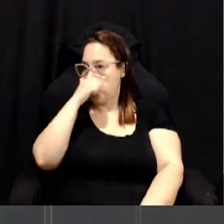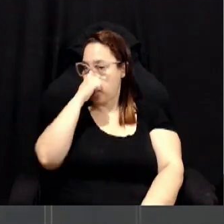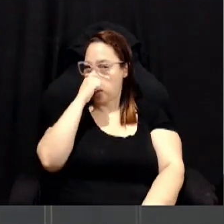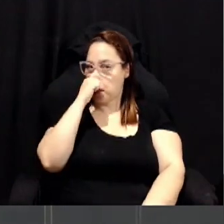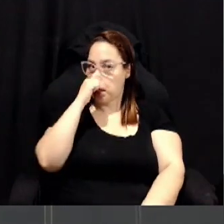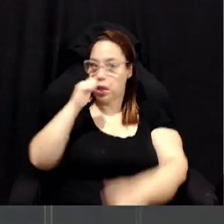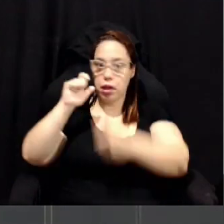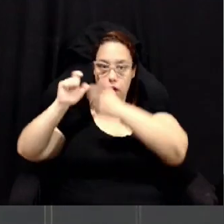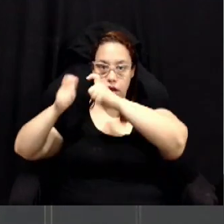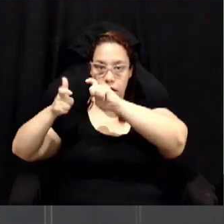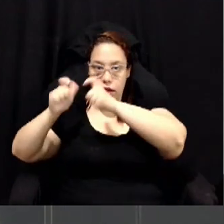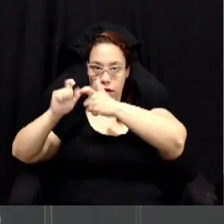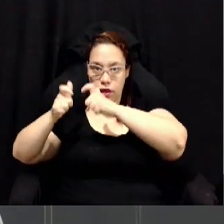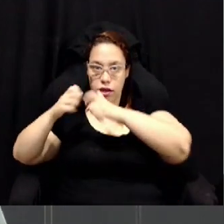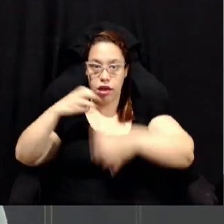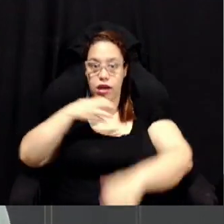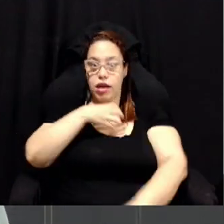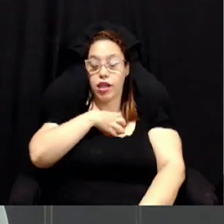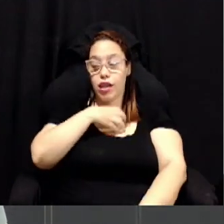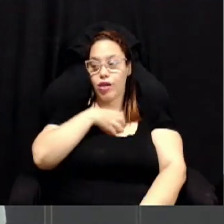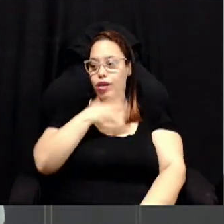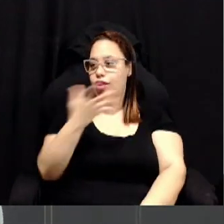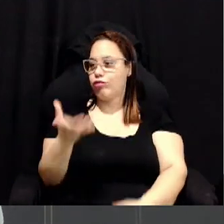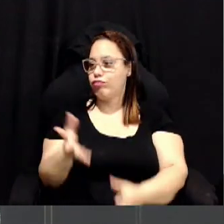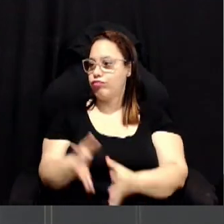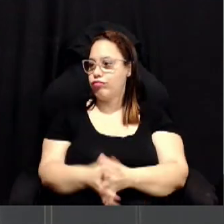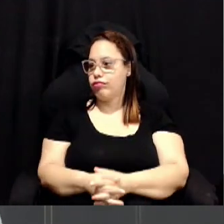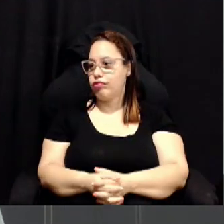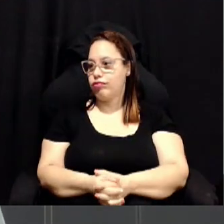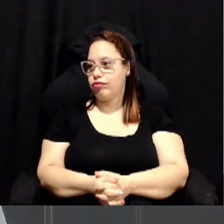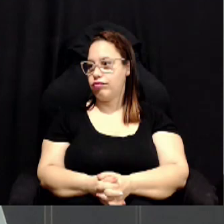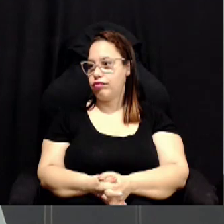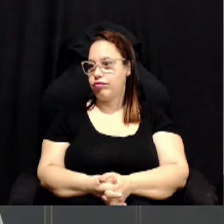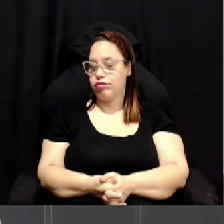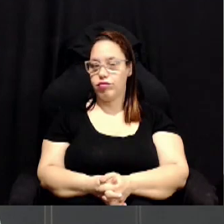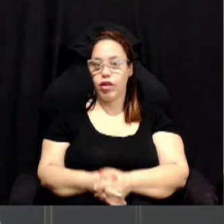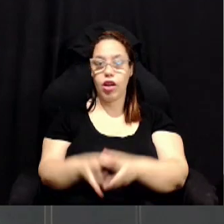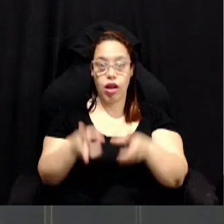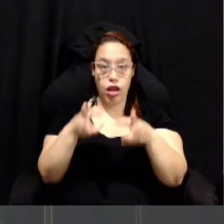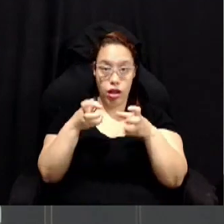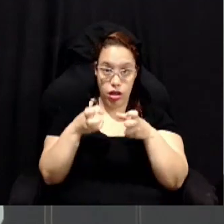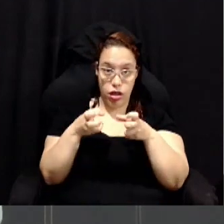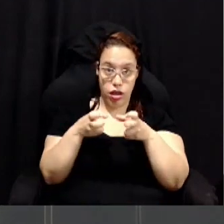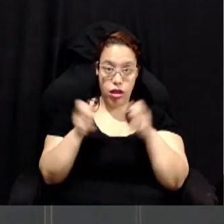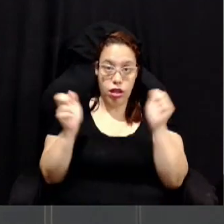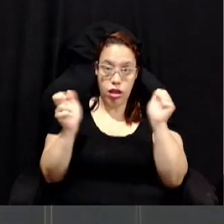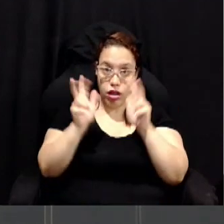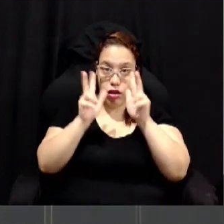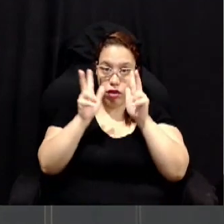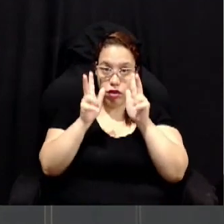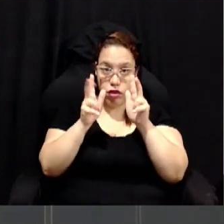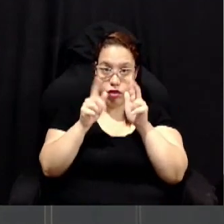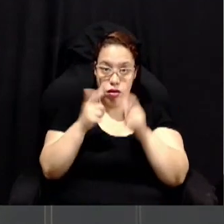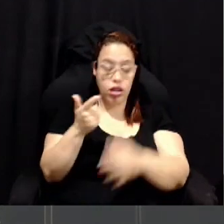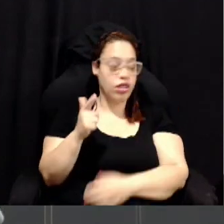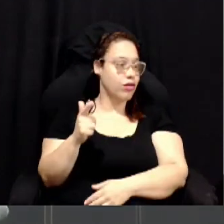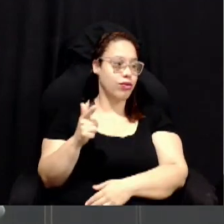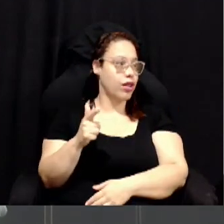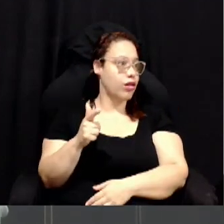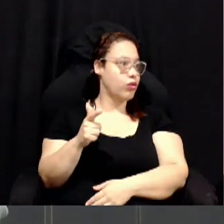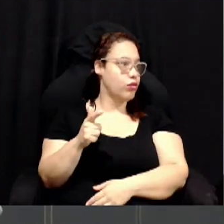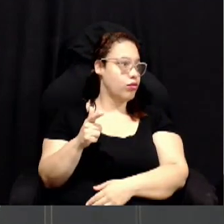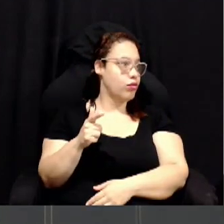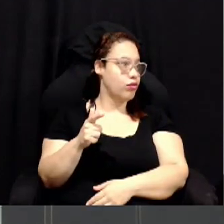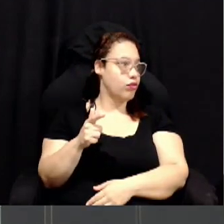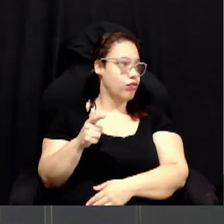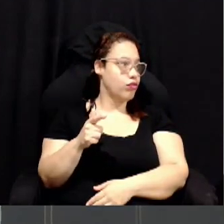crise sensorial, né? Que não dá muito, às vezes a gente percebe, tem alguns sinais anteriores, às vezes não. E é tão